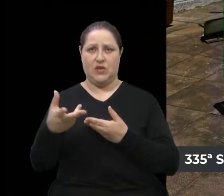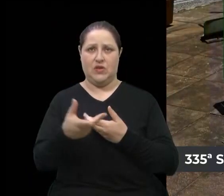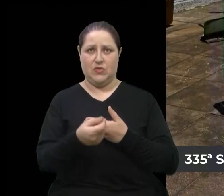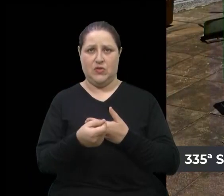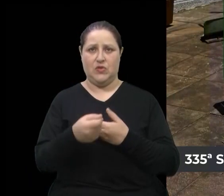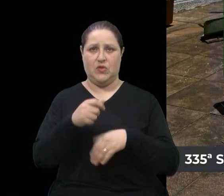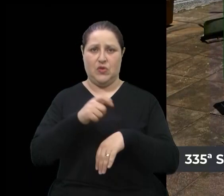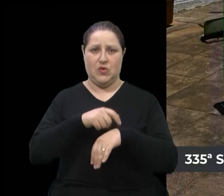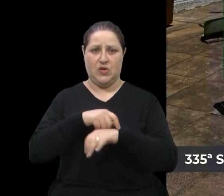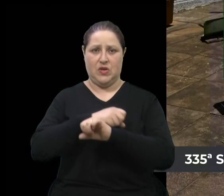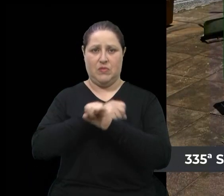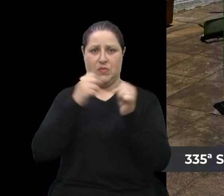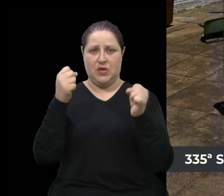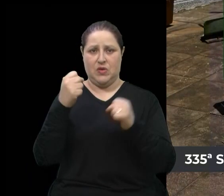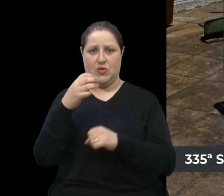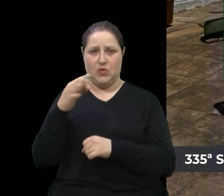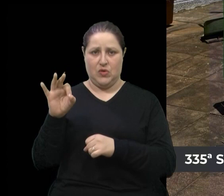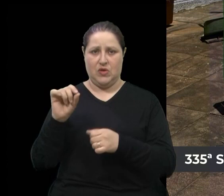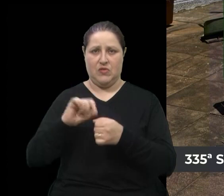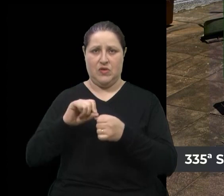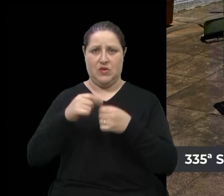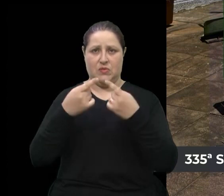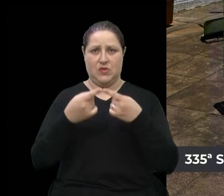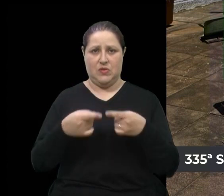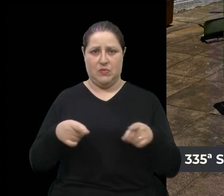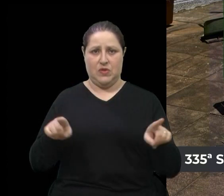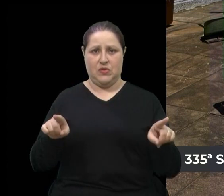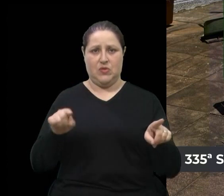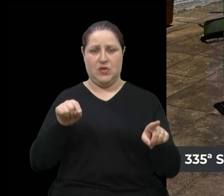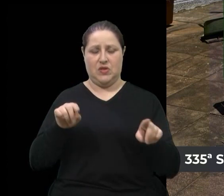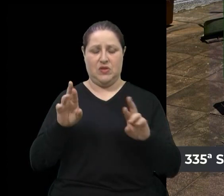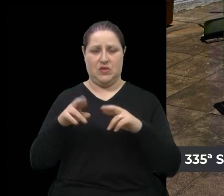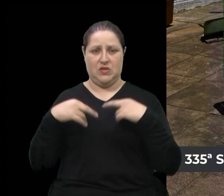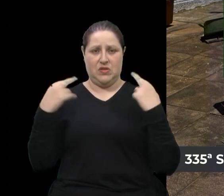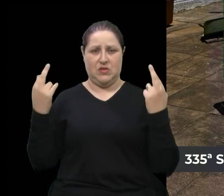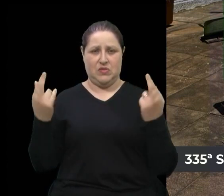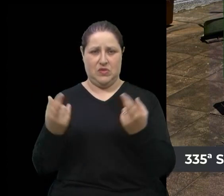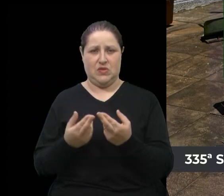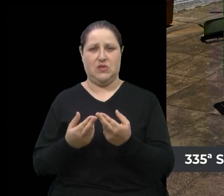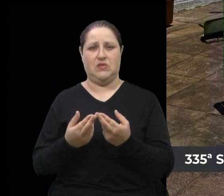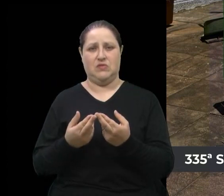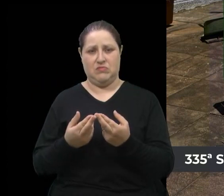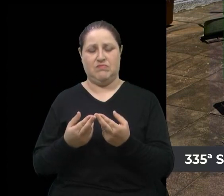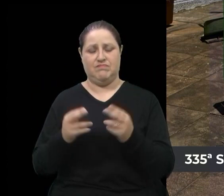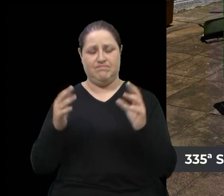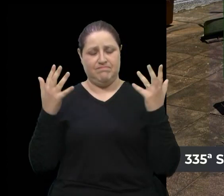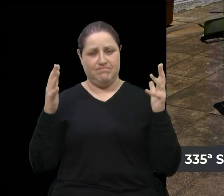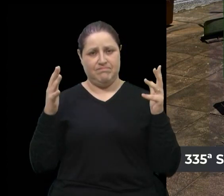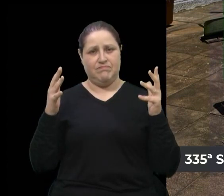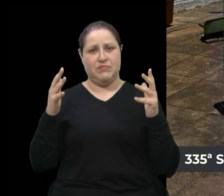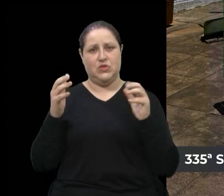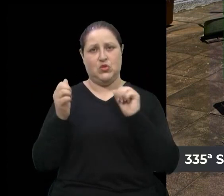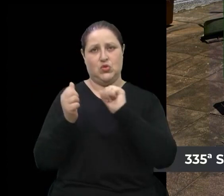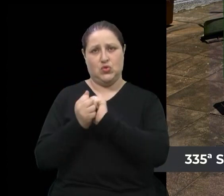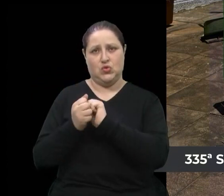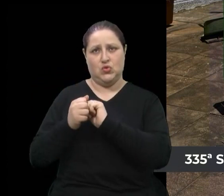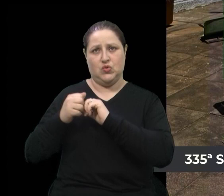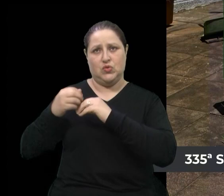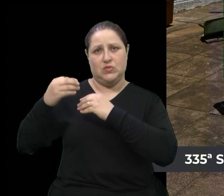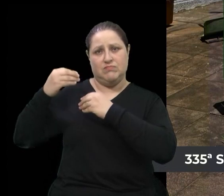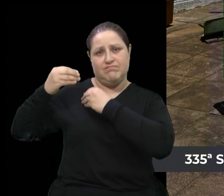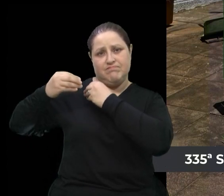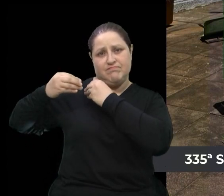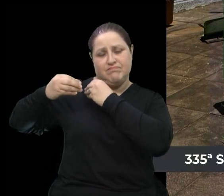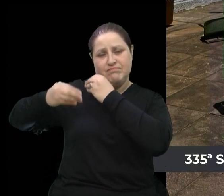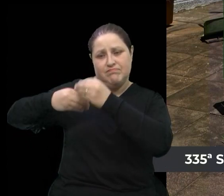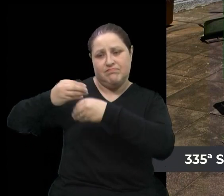horas da manhã a gente vai fazer a abertura dessa celebração, juntamente com os descendentes dos